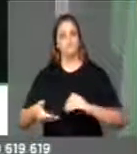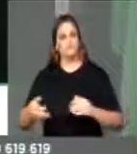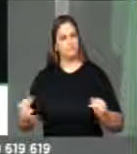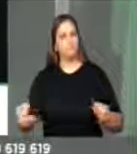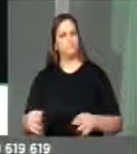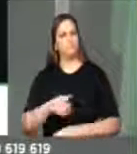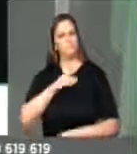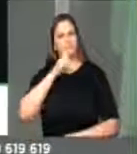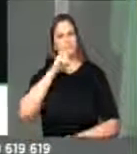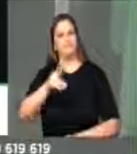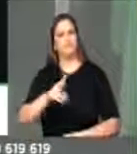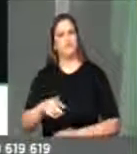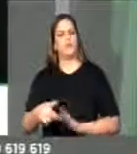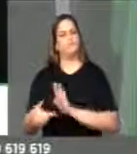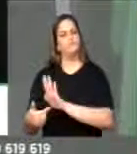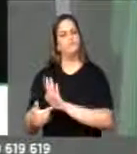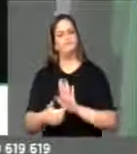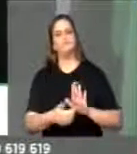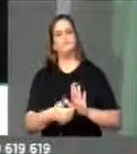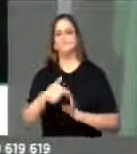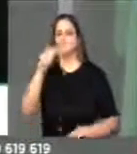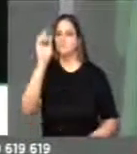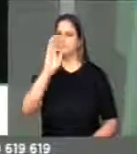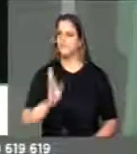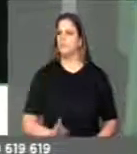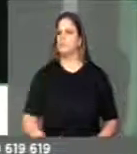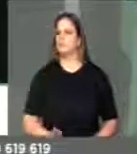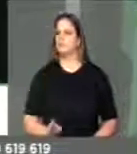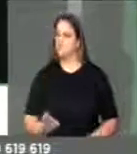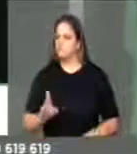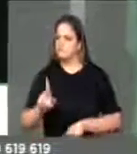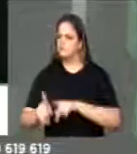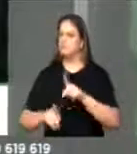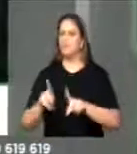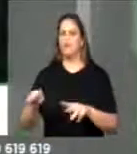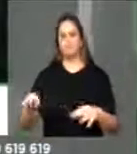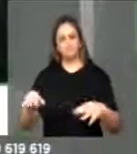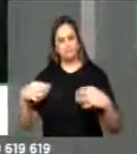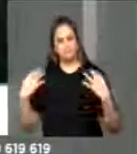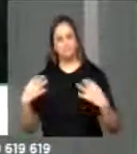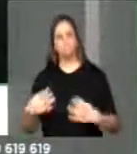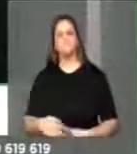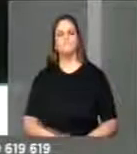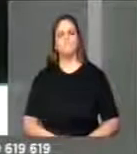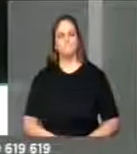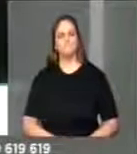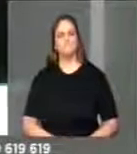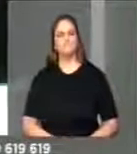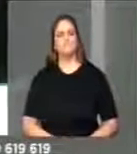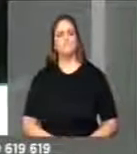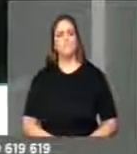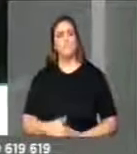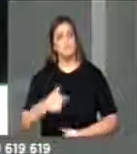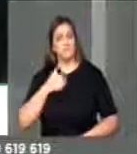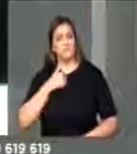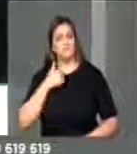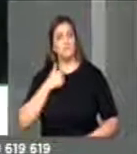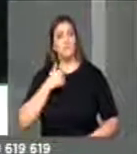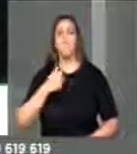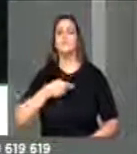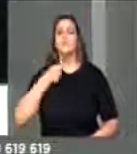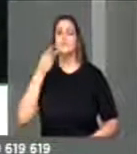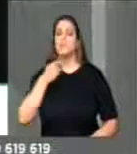perante a nação brasileira e perante o povo brasileiro, tecer algumas considerações